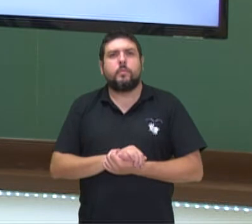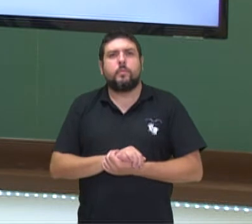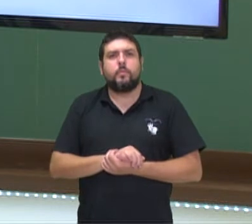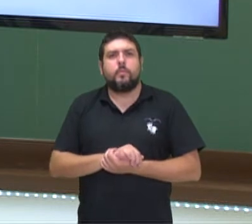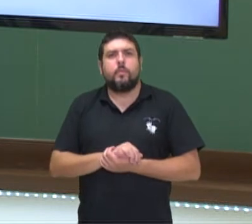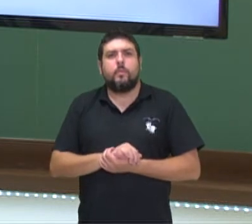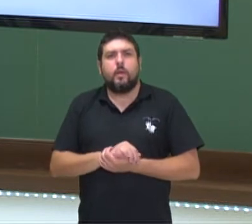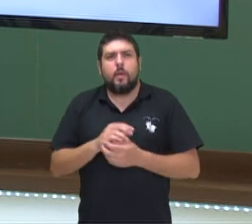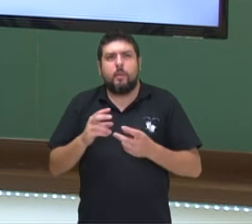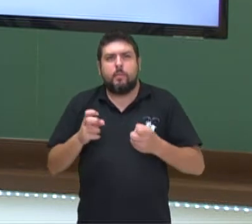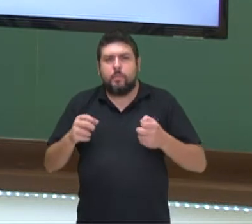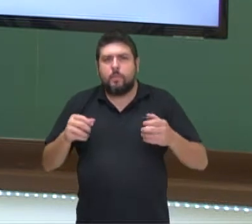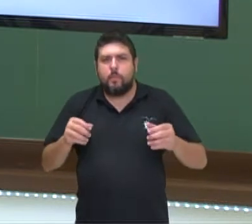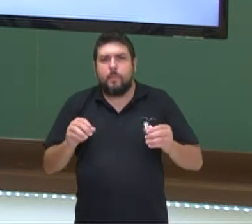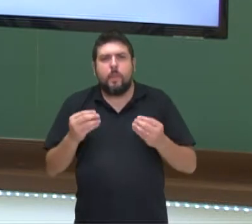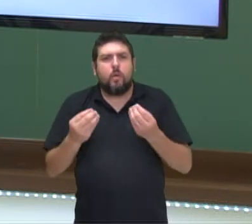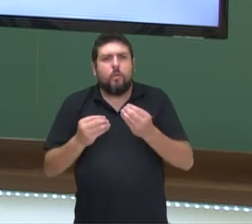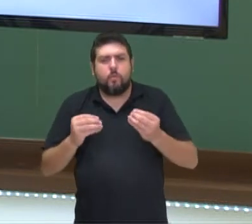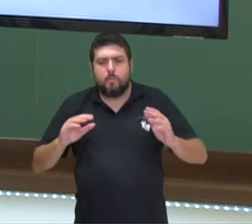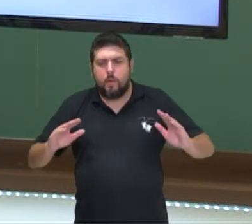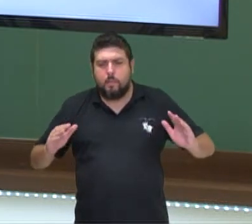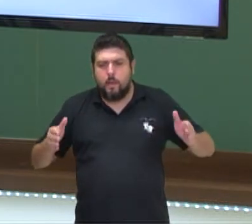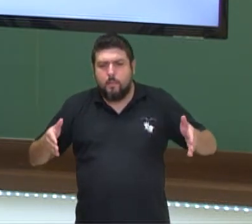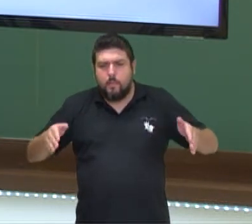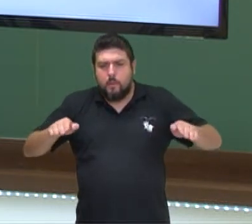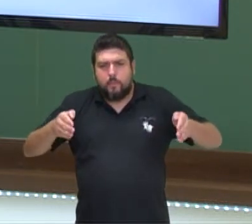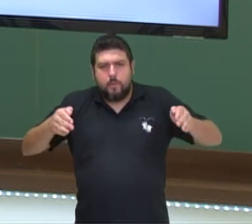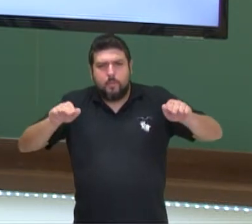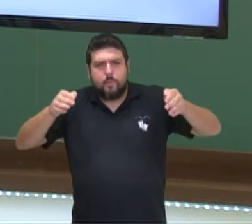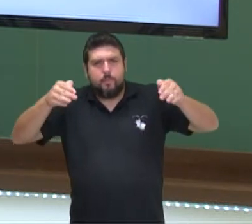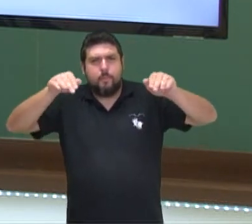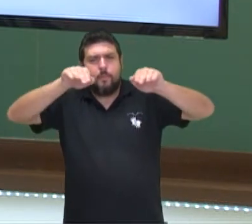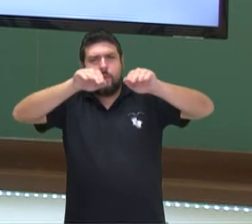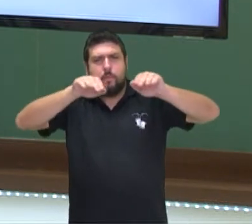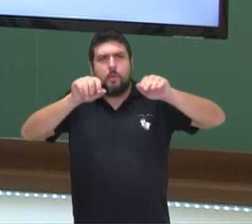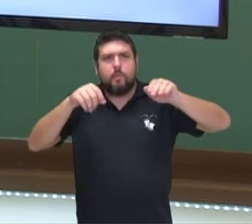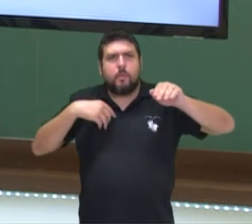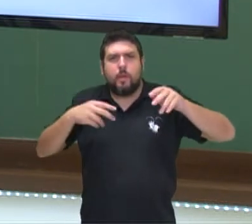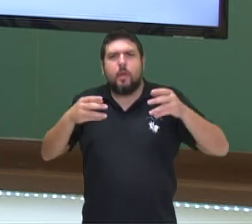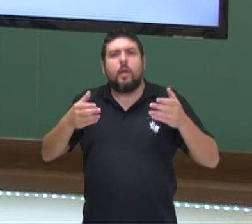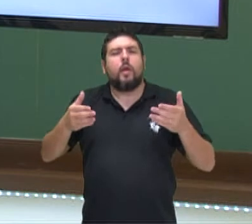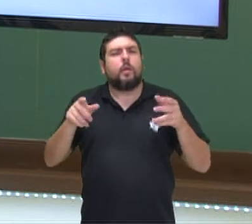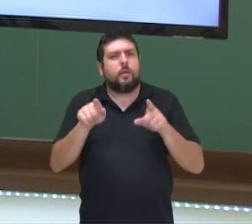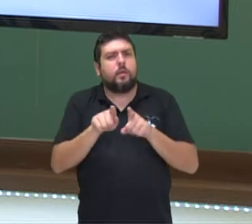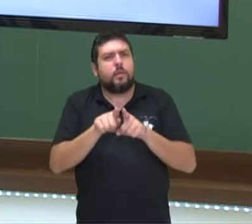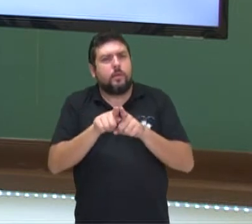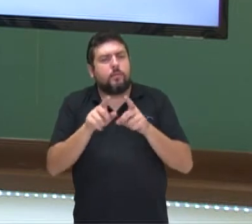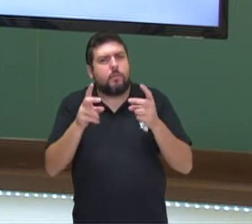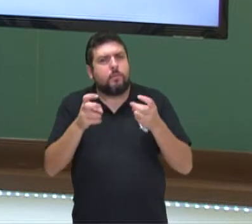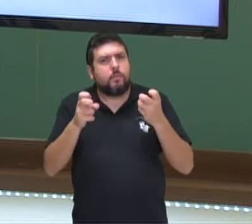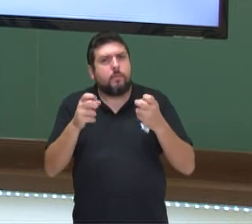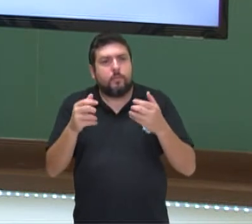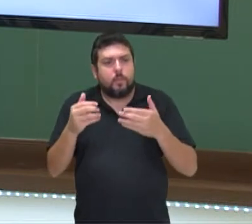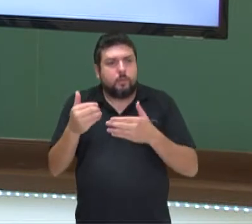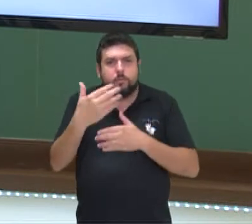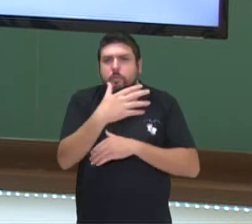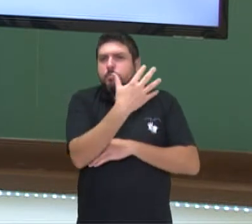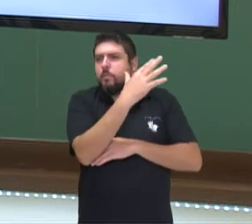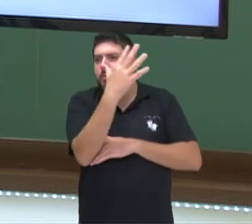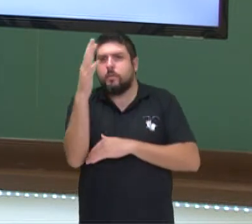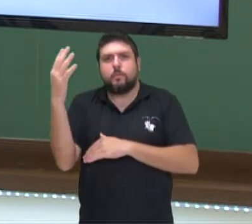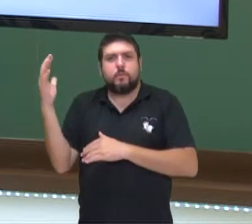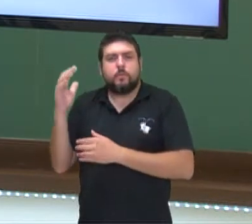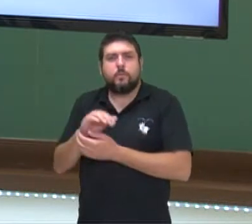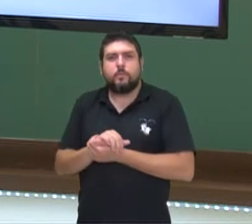essas colunas, né, e esse templo, as escadarias, né, também vejam, né, no meio da floresta. E eu vou ter aí as